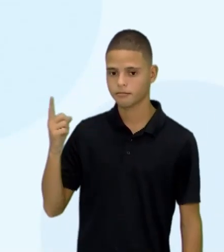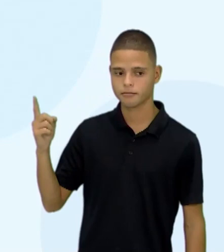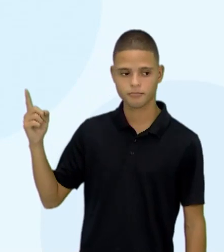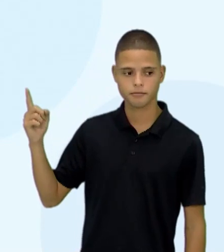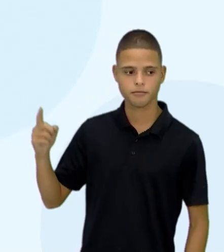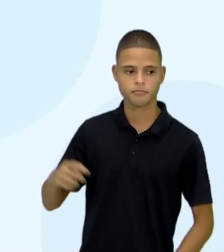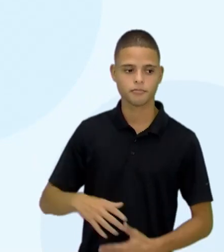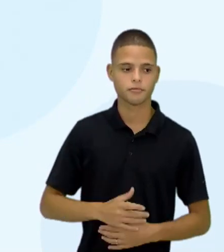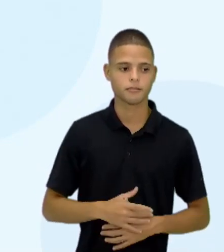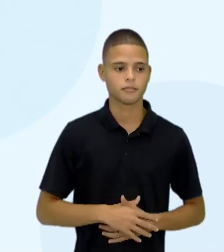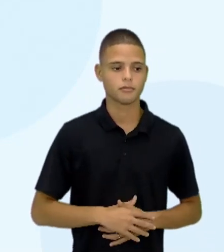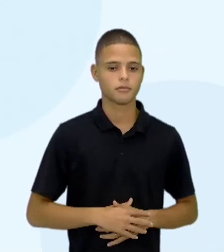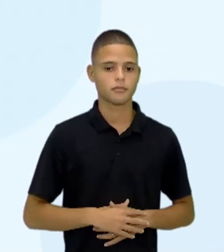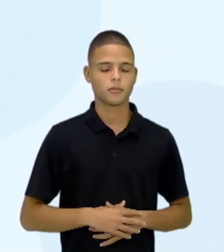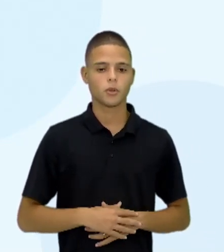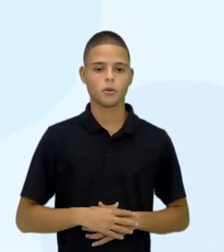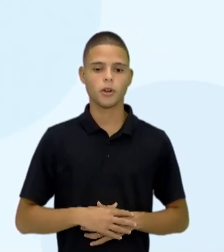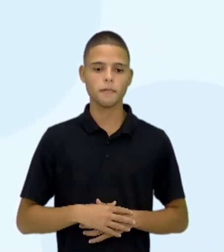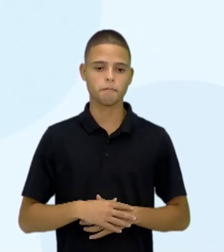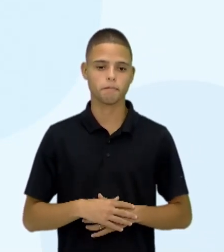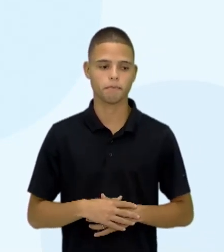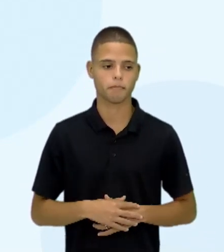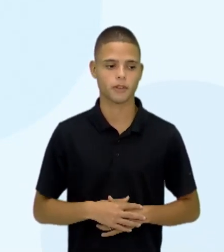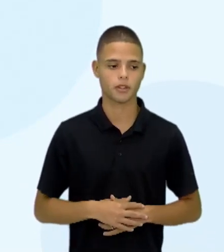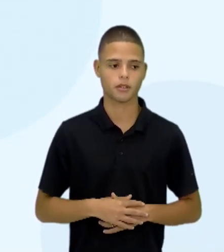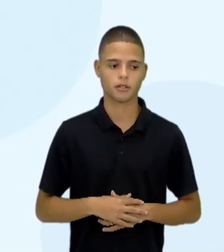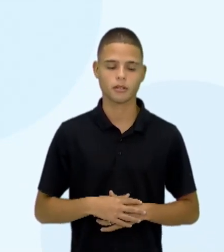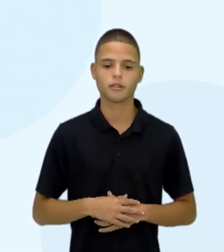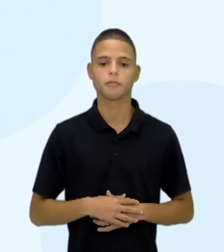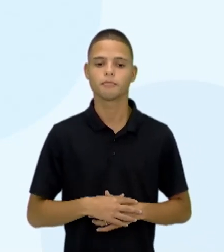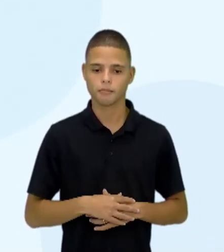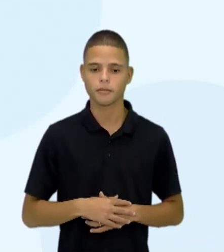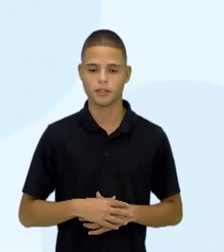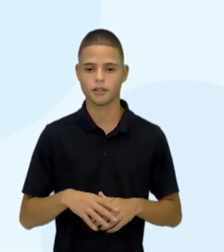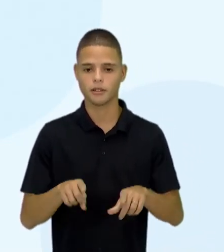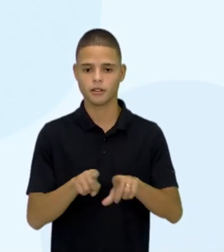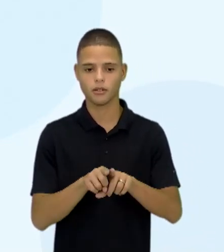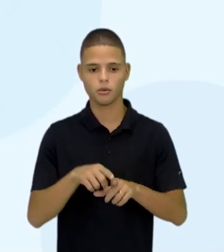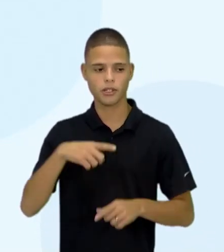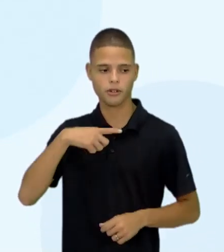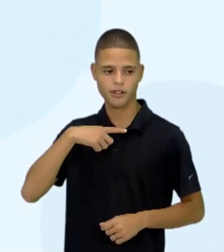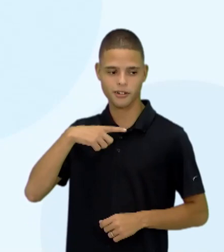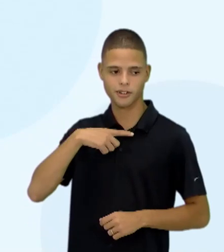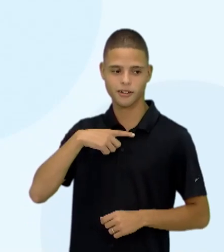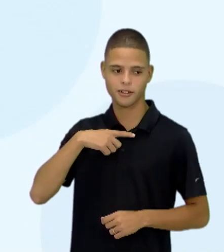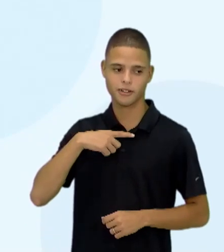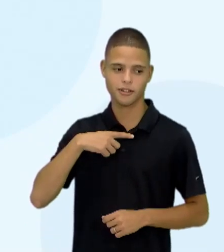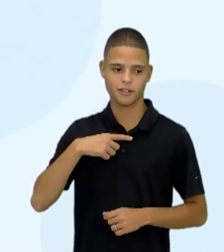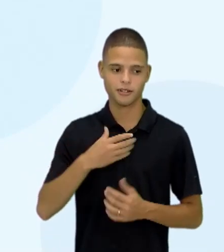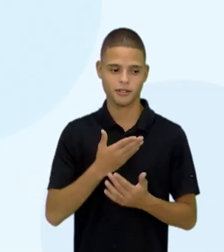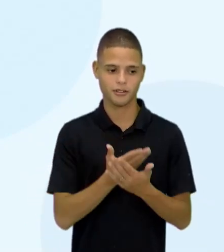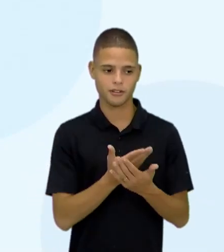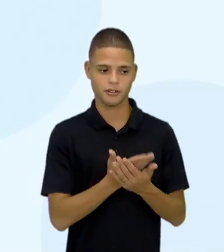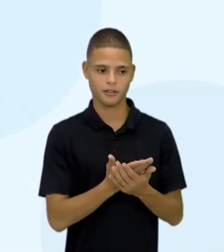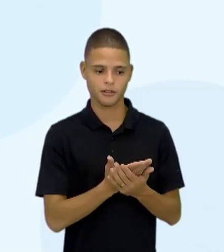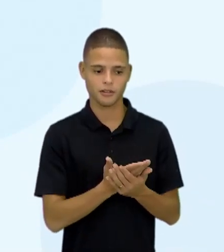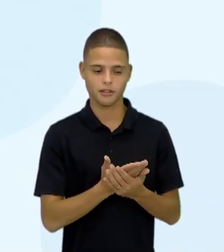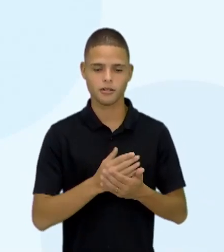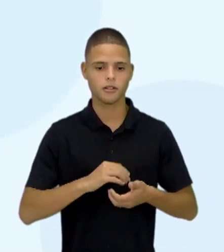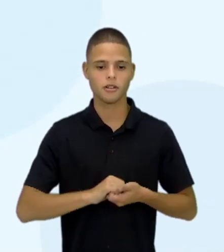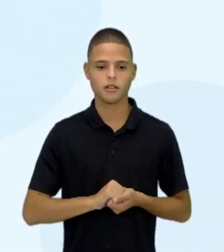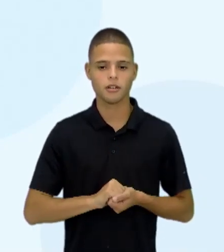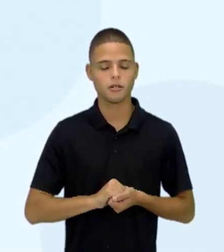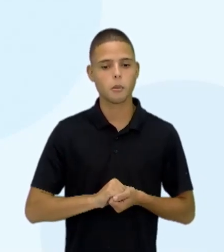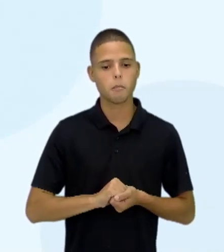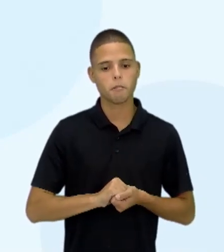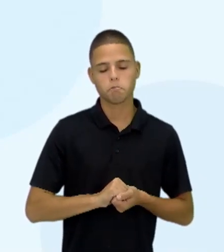lá para a foto, que é do professor Marco, e uma legenda e uma explicação. Vamos lá. O professor Marco Melo